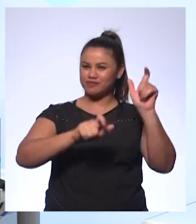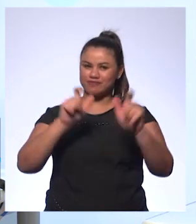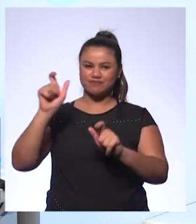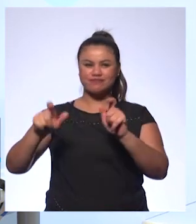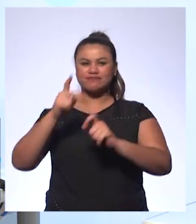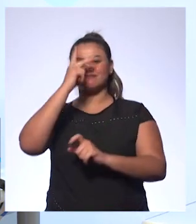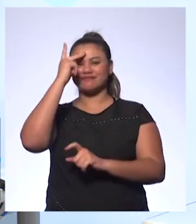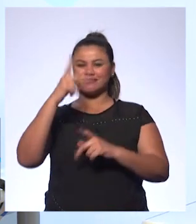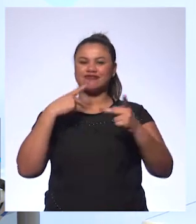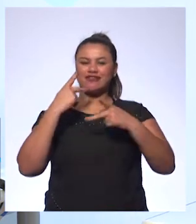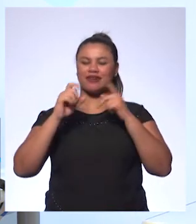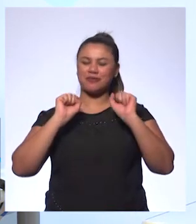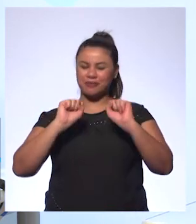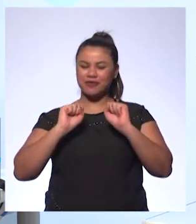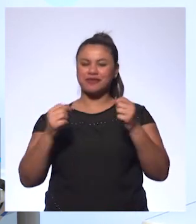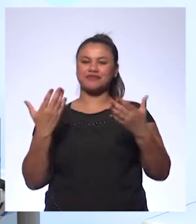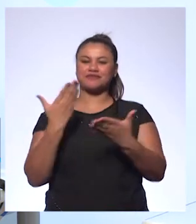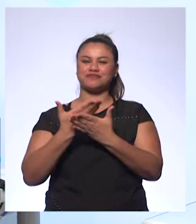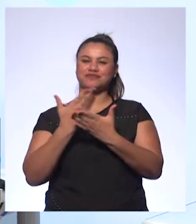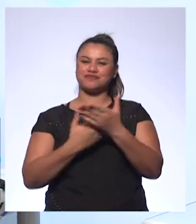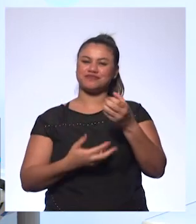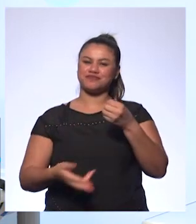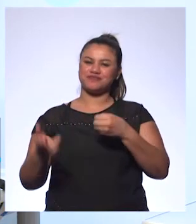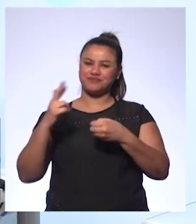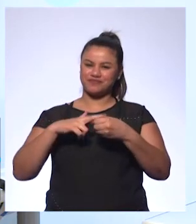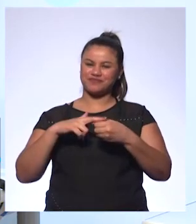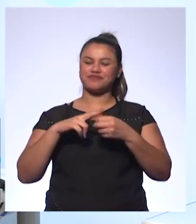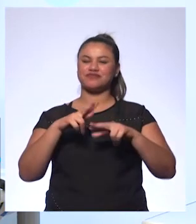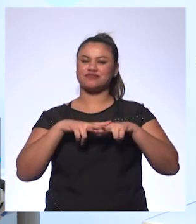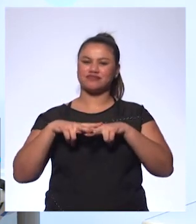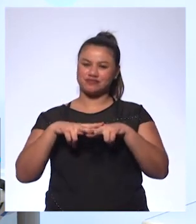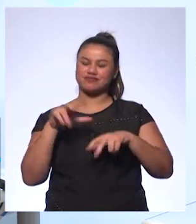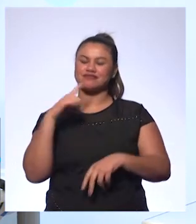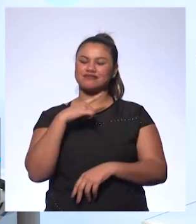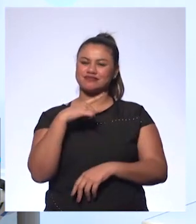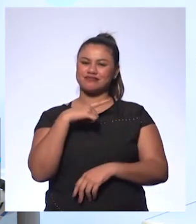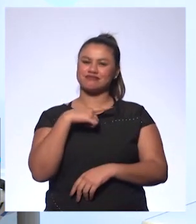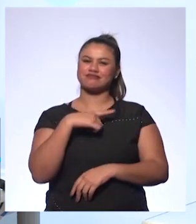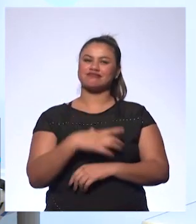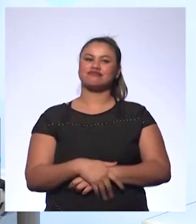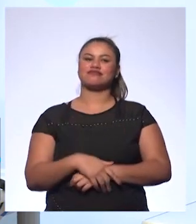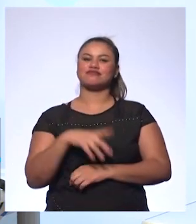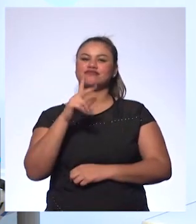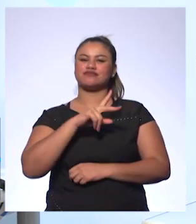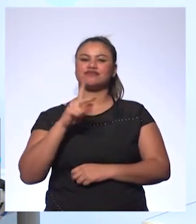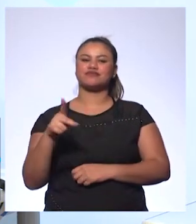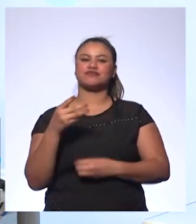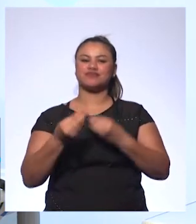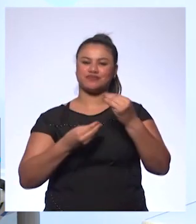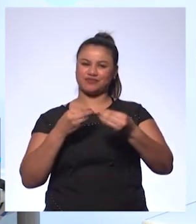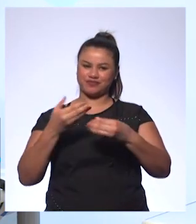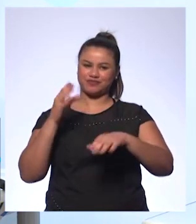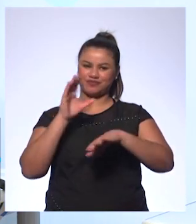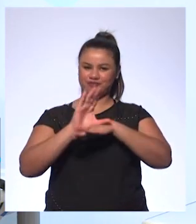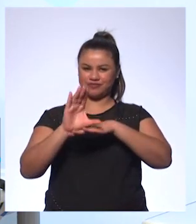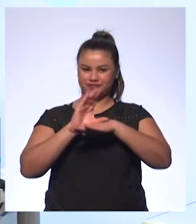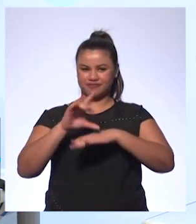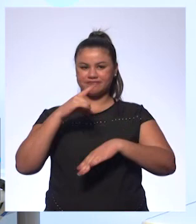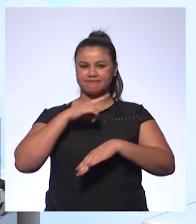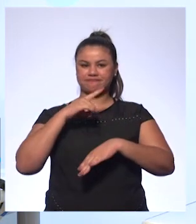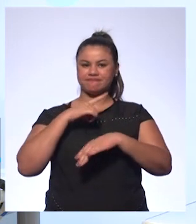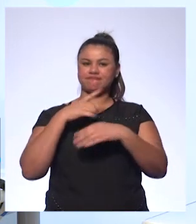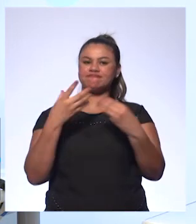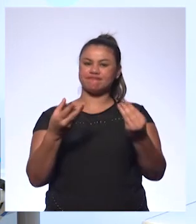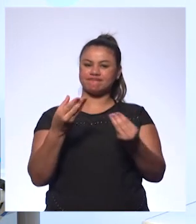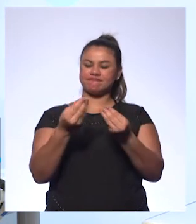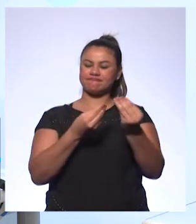é só uma aula é uma aula de revisão é uma aula de recuperação na verdade né que a gente é os professores e tiveram uma formação então a gente está